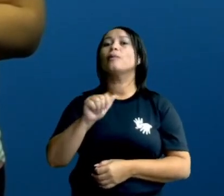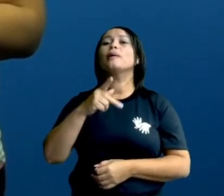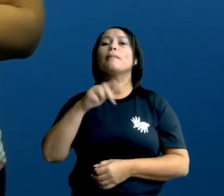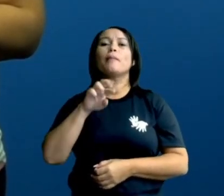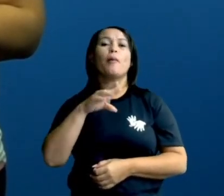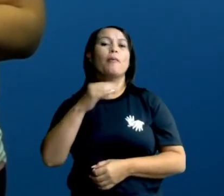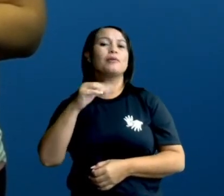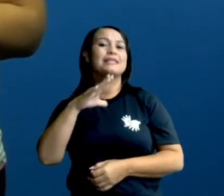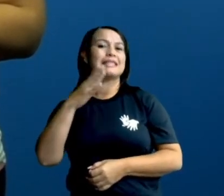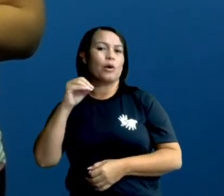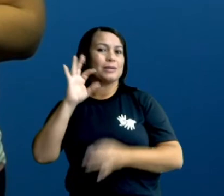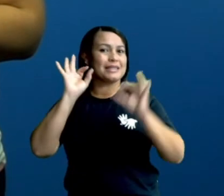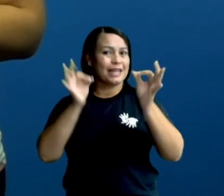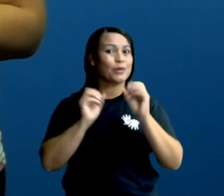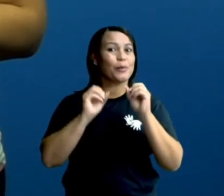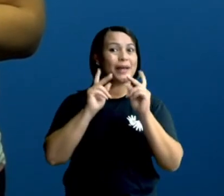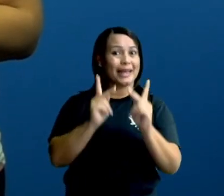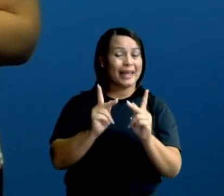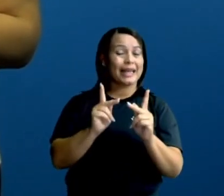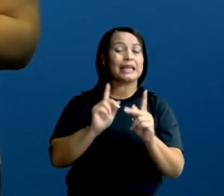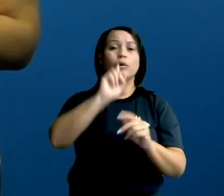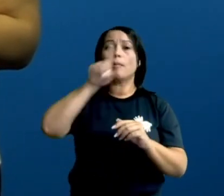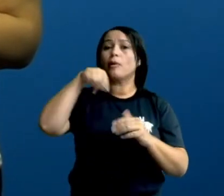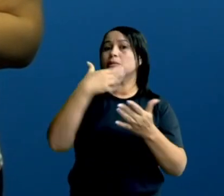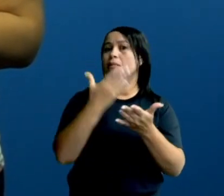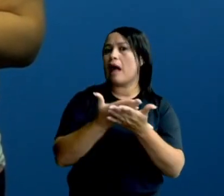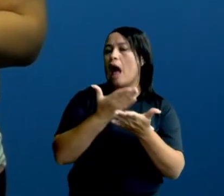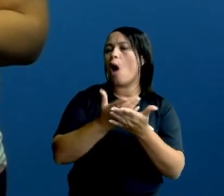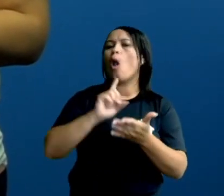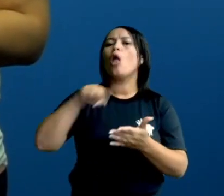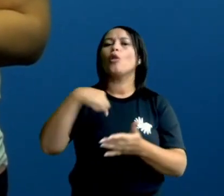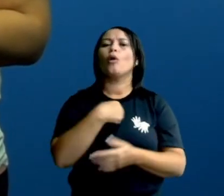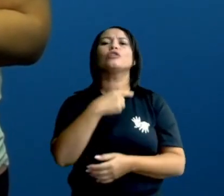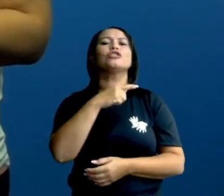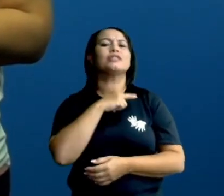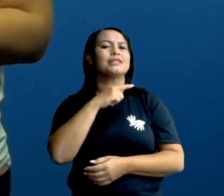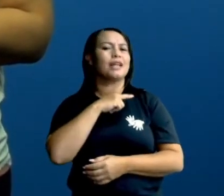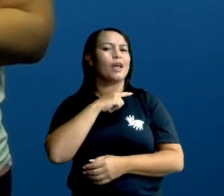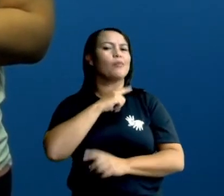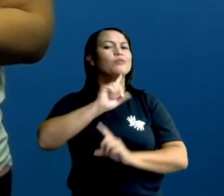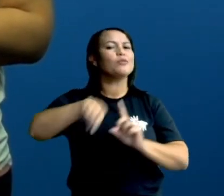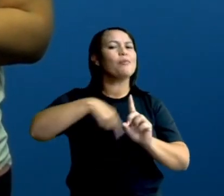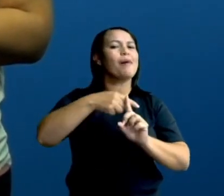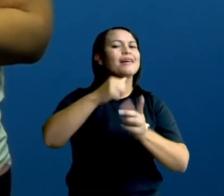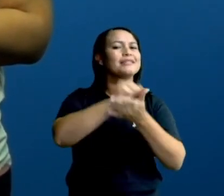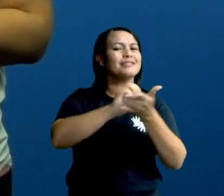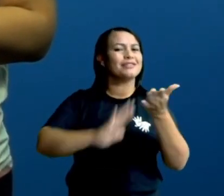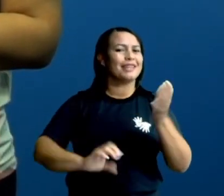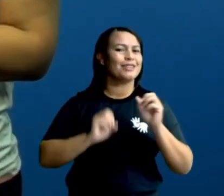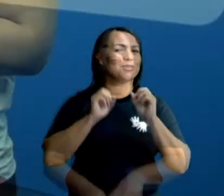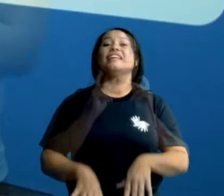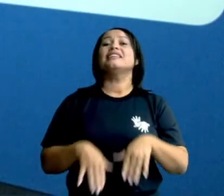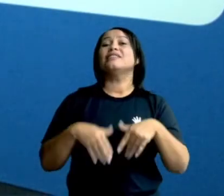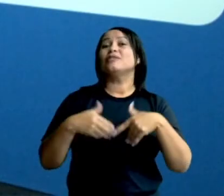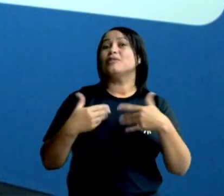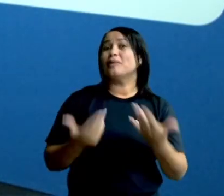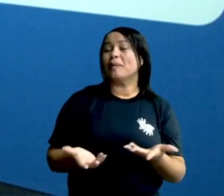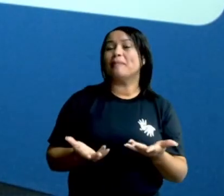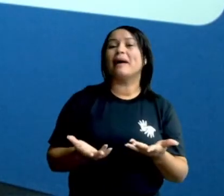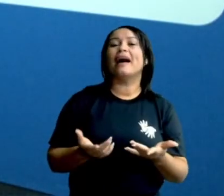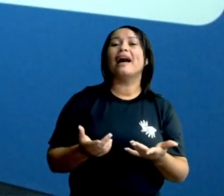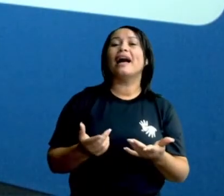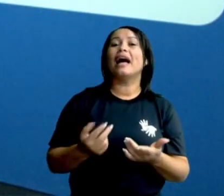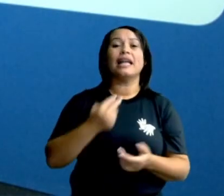proporção, tá certo? Ok? Então, na próxima aula nós temos mais exercícios, ok? E,